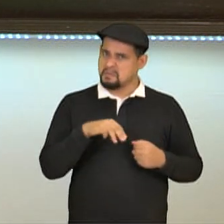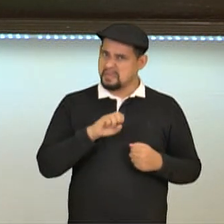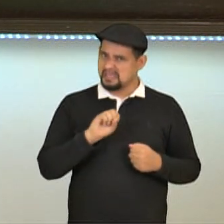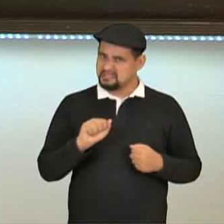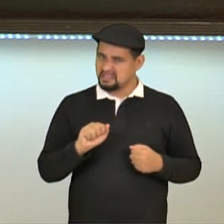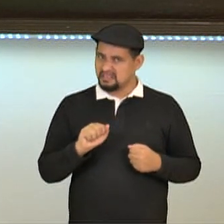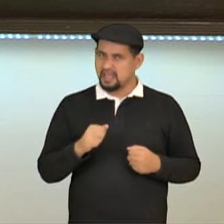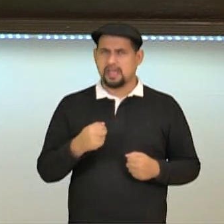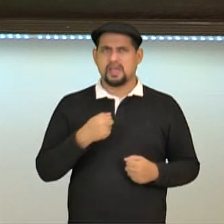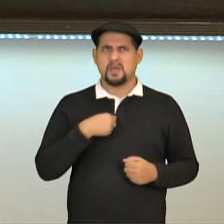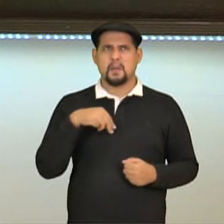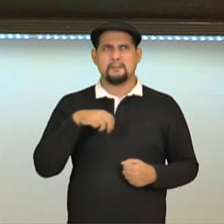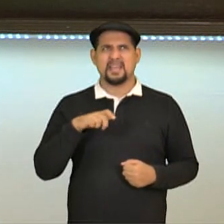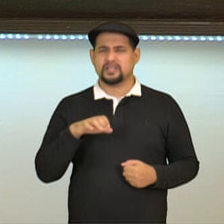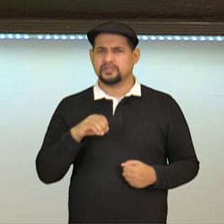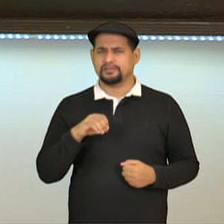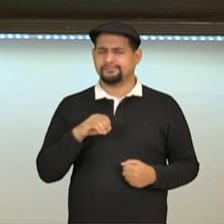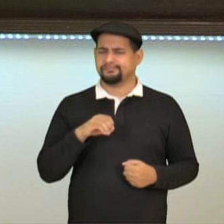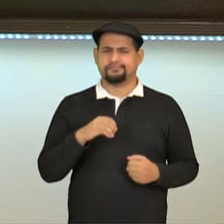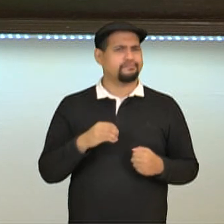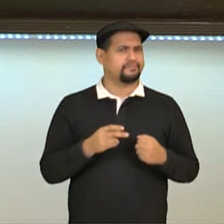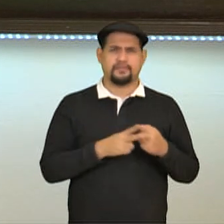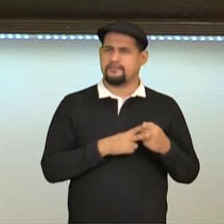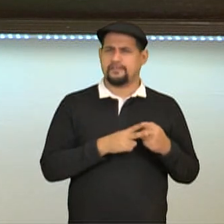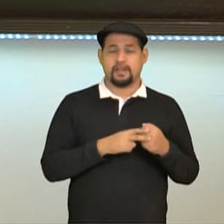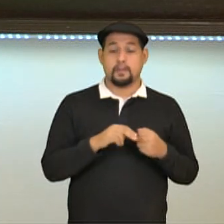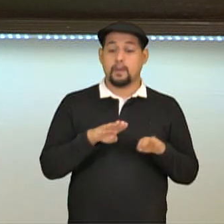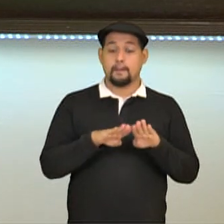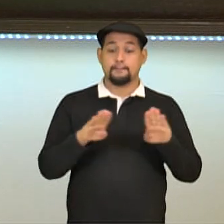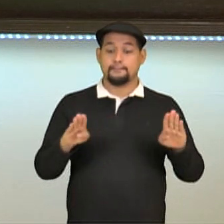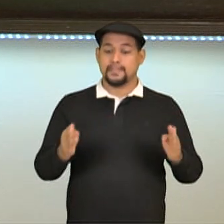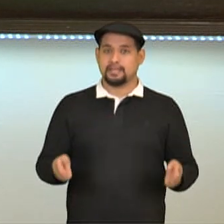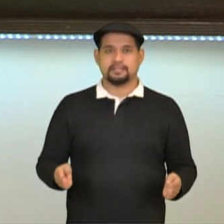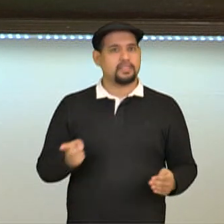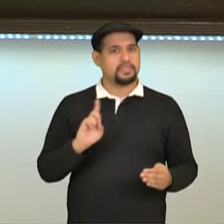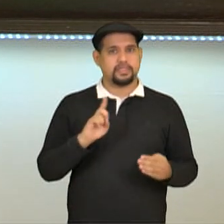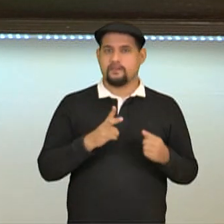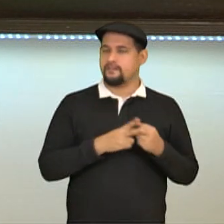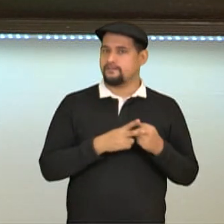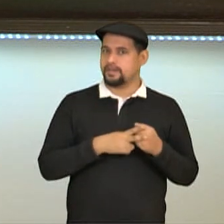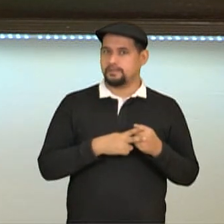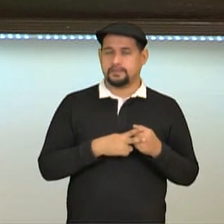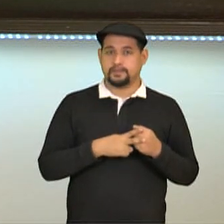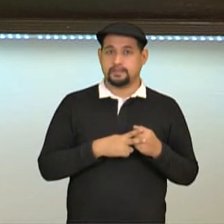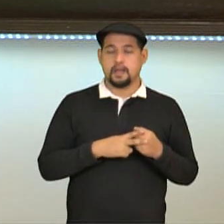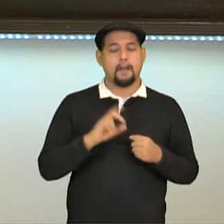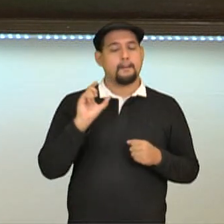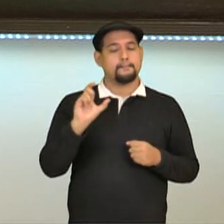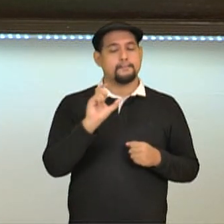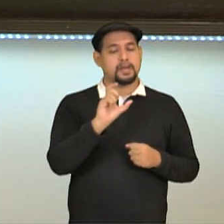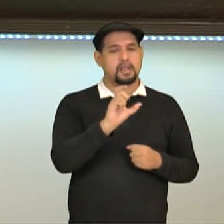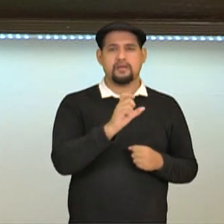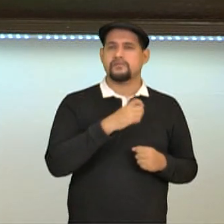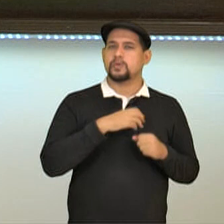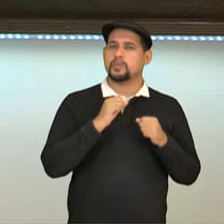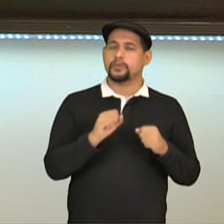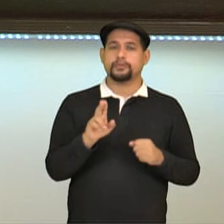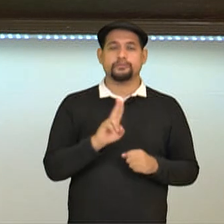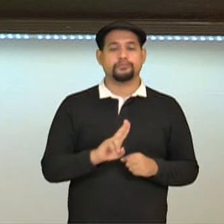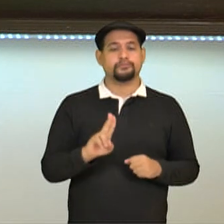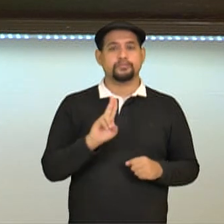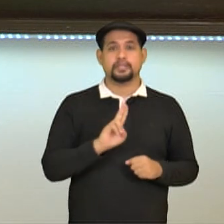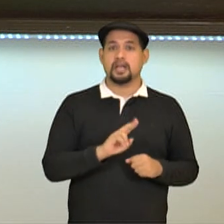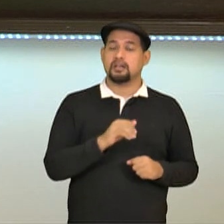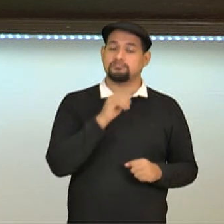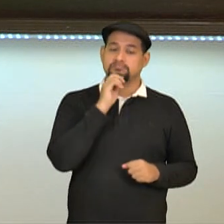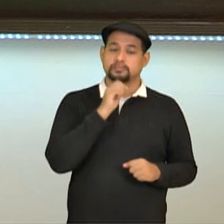dá para conjugar. Então, não é verbo, né? Mesa é substantivo, né? Todas as palavras que eu puder colocar um o ou um a